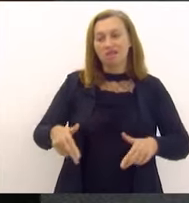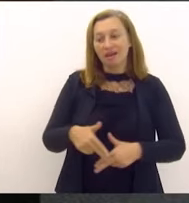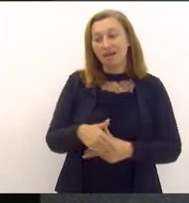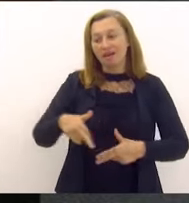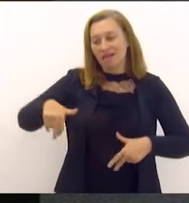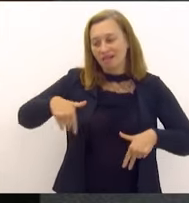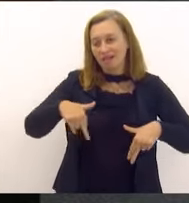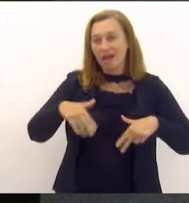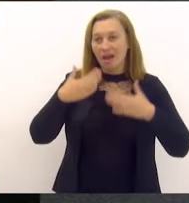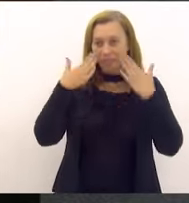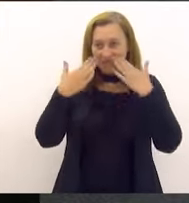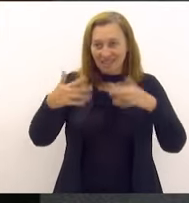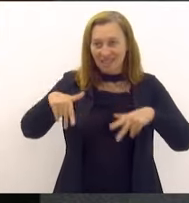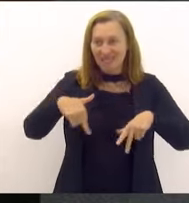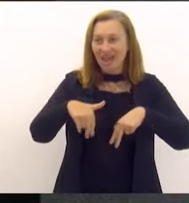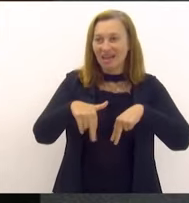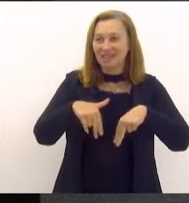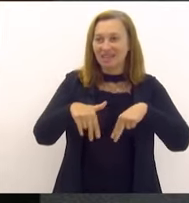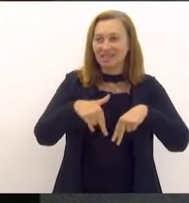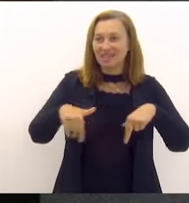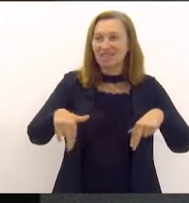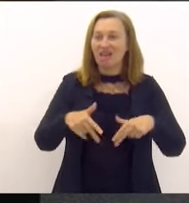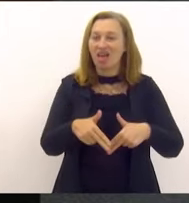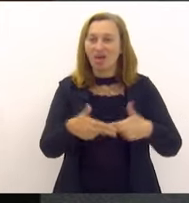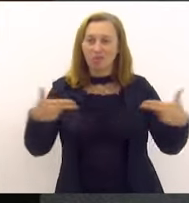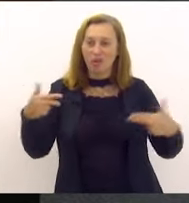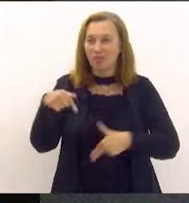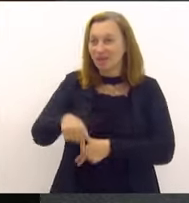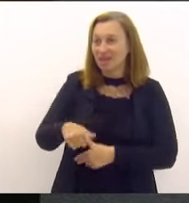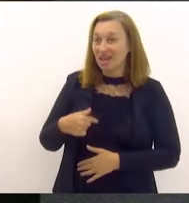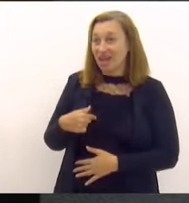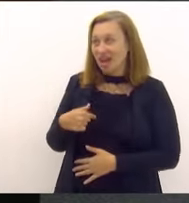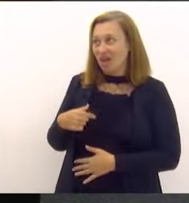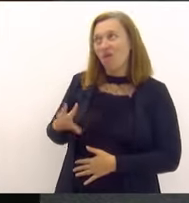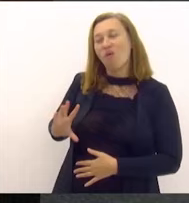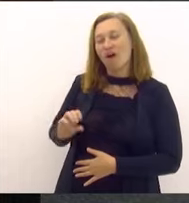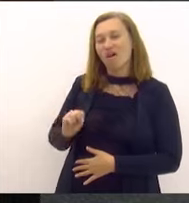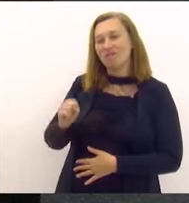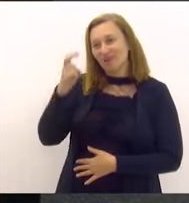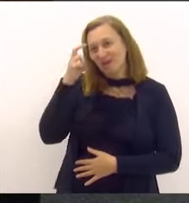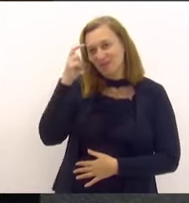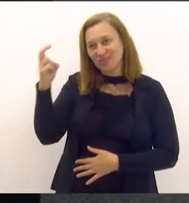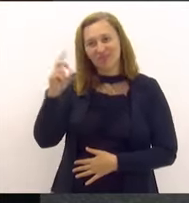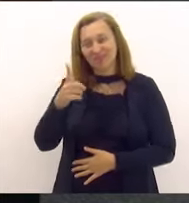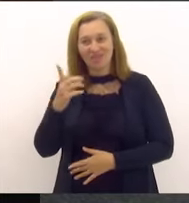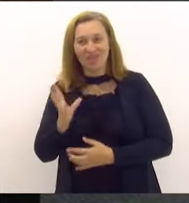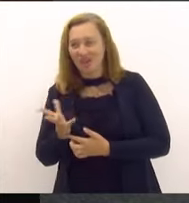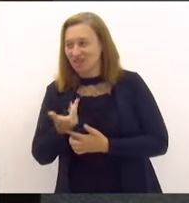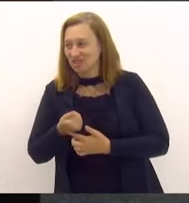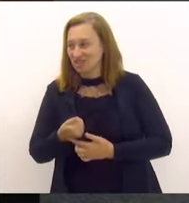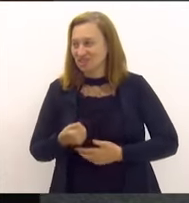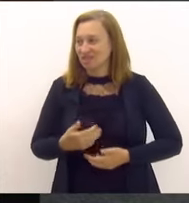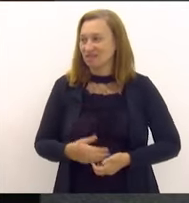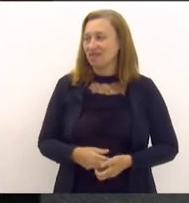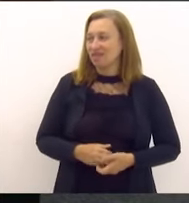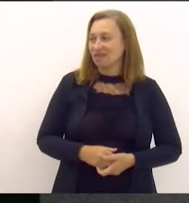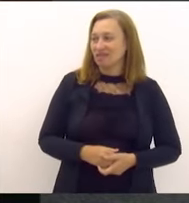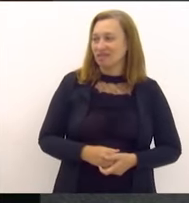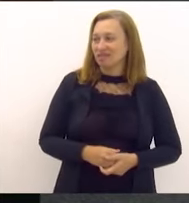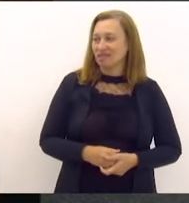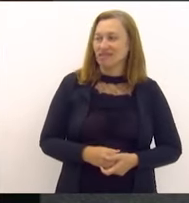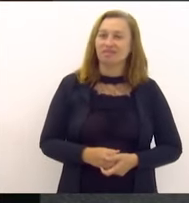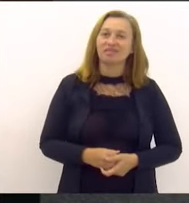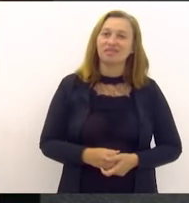com Vossa Excelência na próxima semana, de hip hop. Eu sou uma amante da cultura, eu não deputado sou deputado Luiz Paulo, concorda com a minha